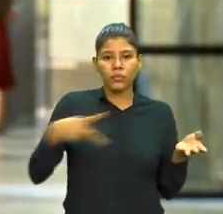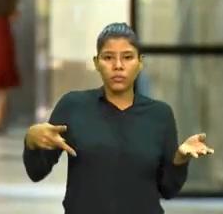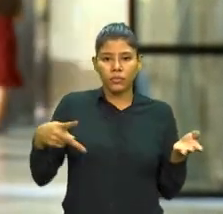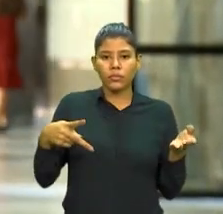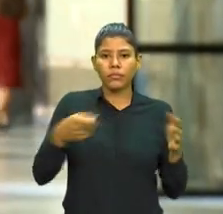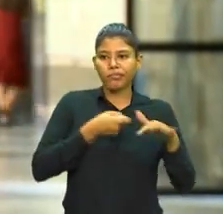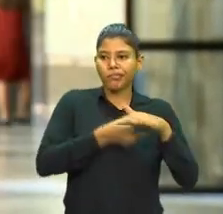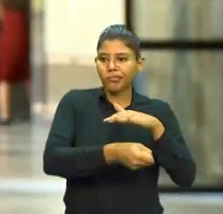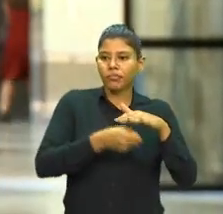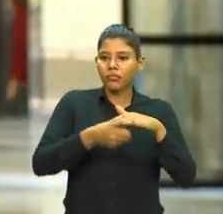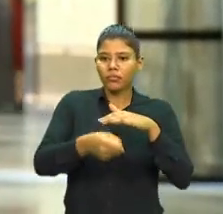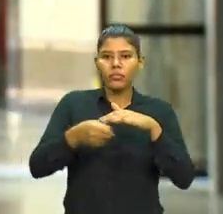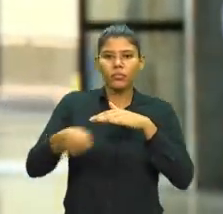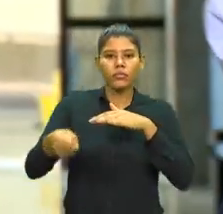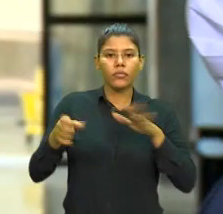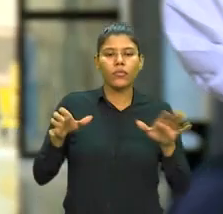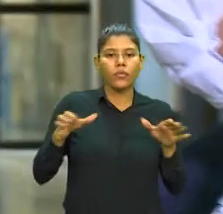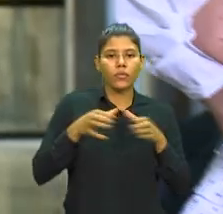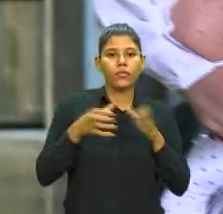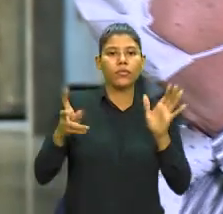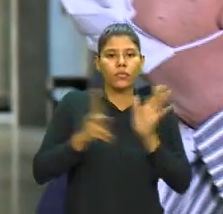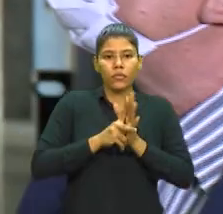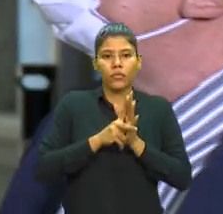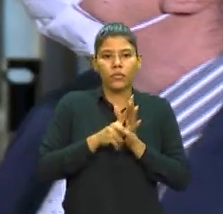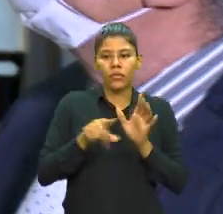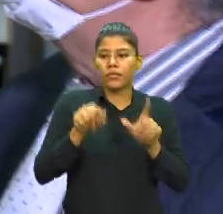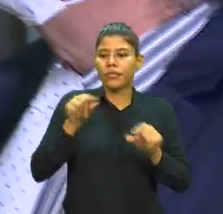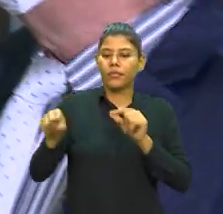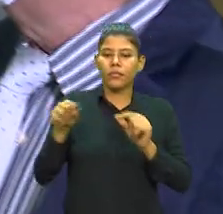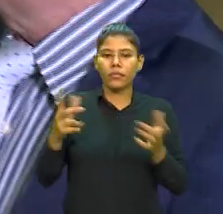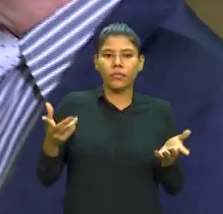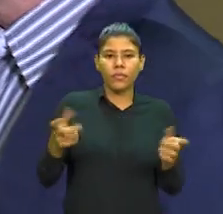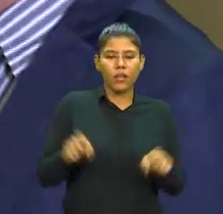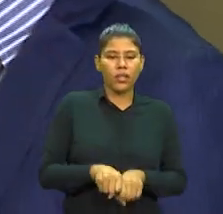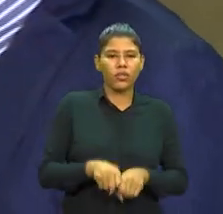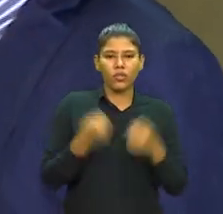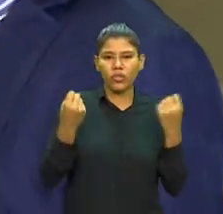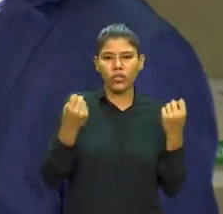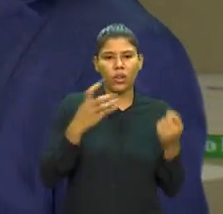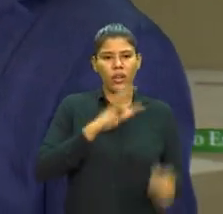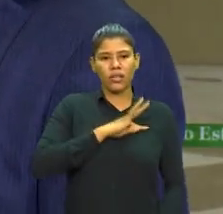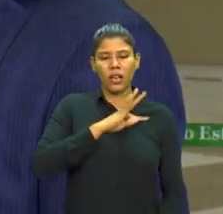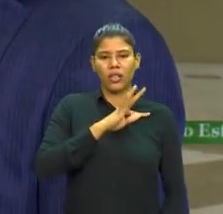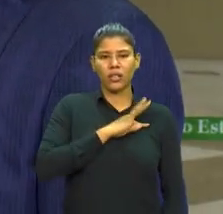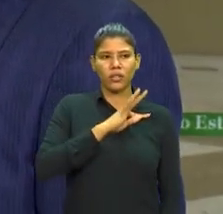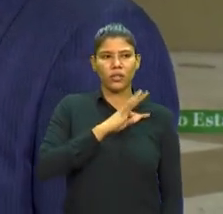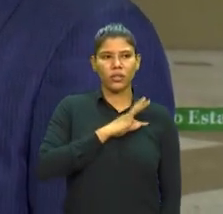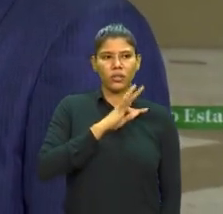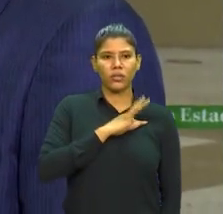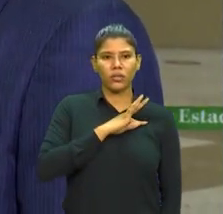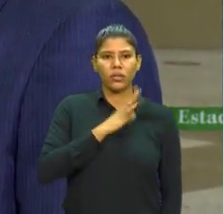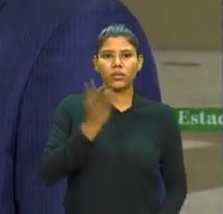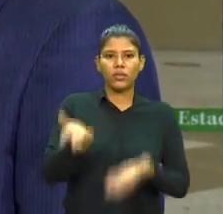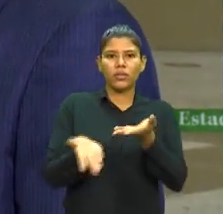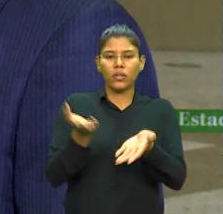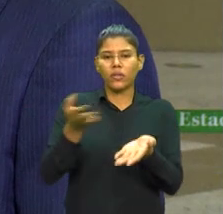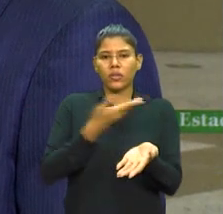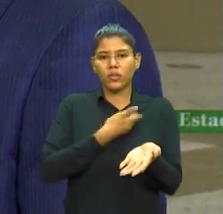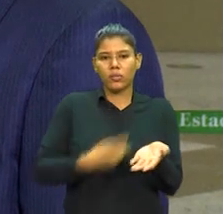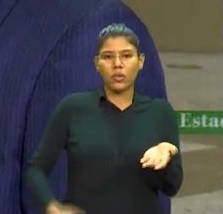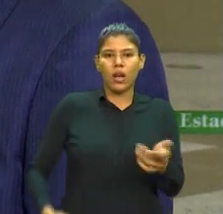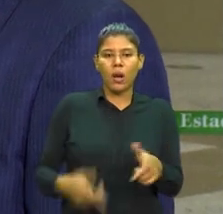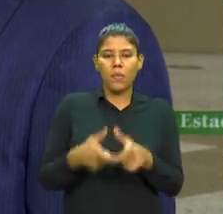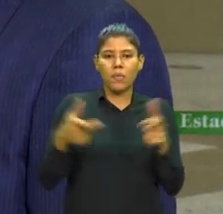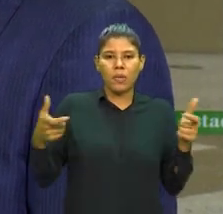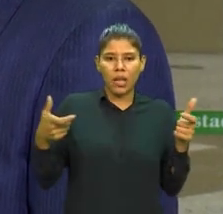seus apaniguados Então isso é muito ruim destrói a capacidade técnica do serviço público aumenta a